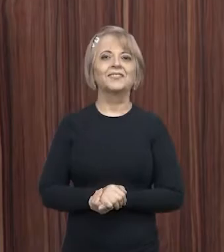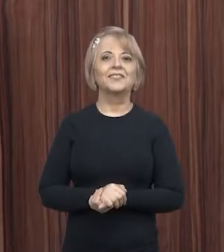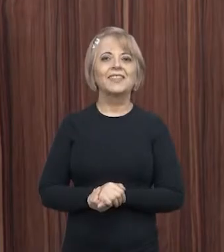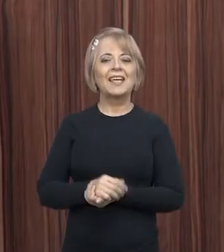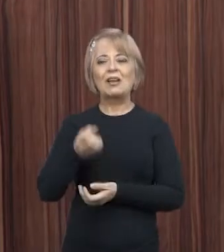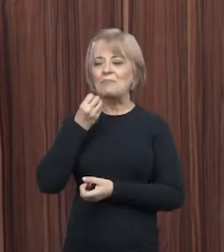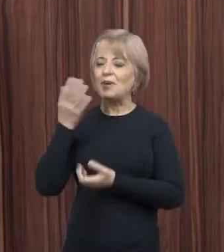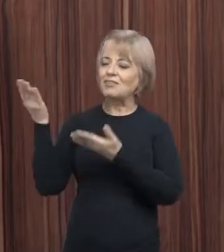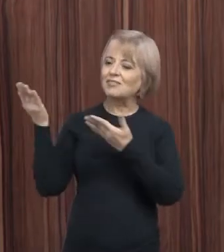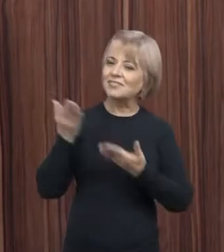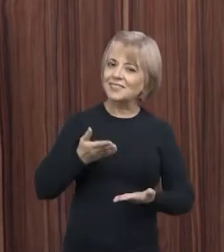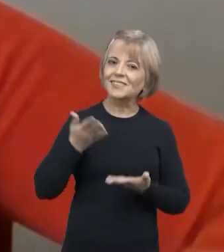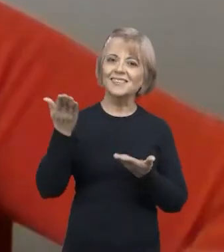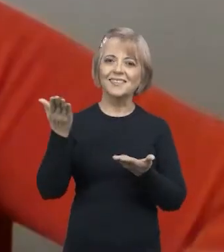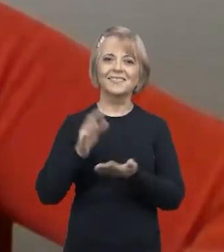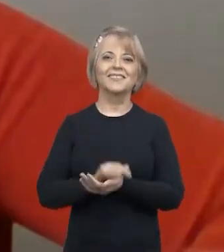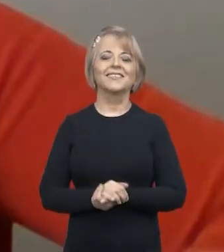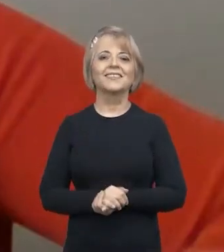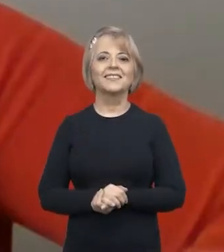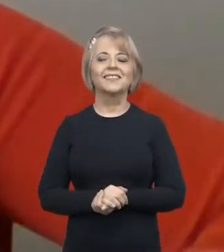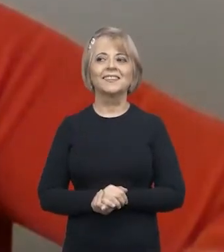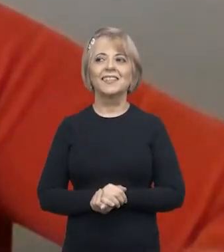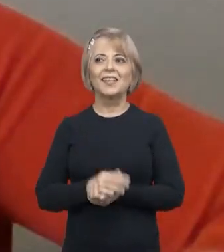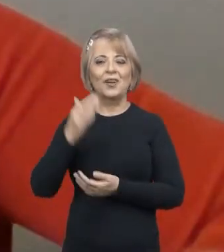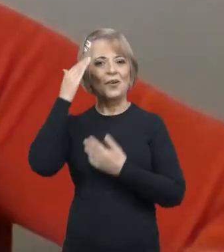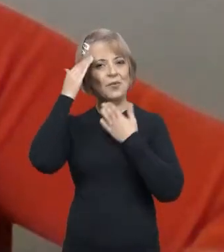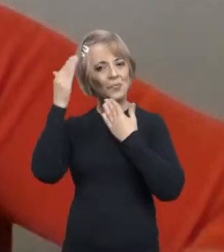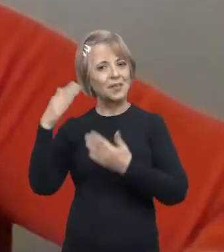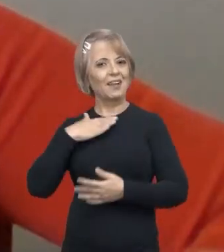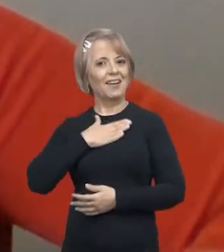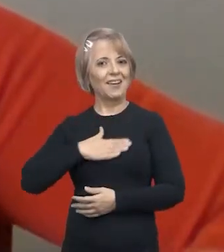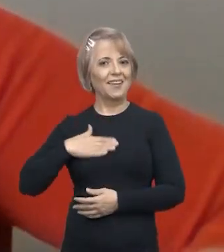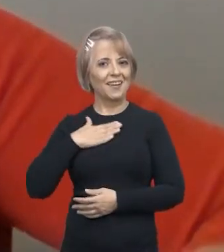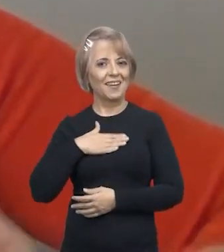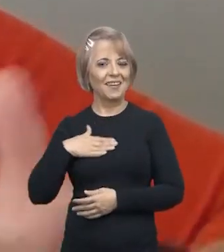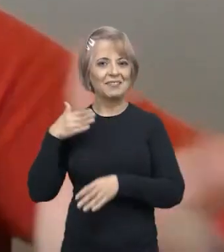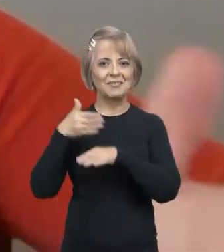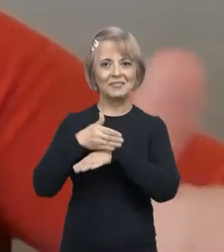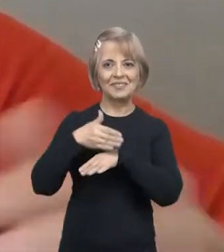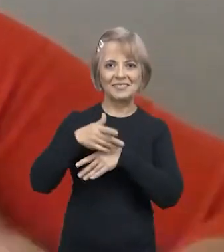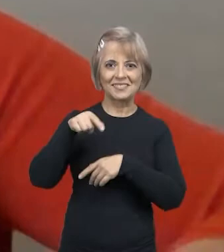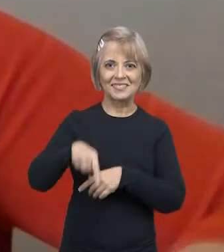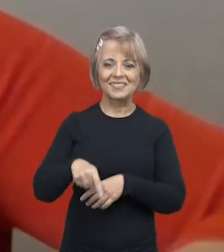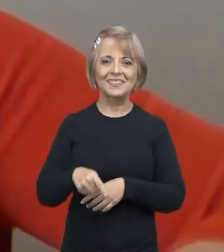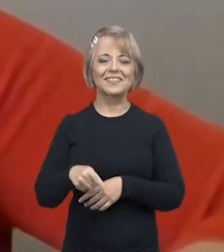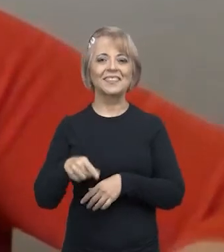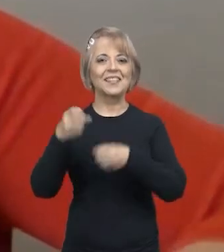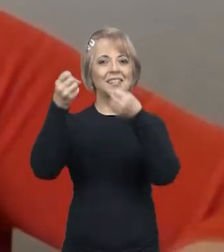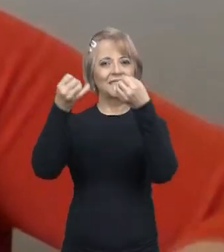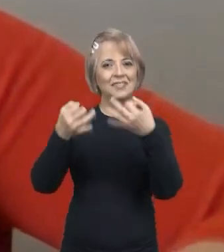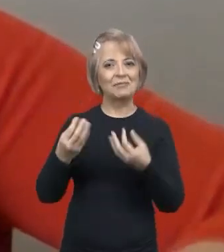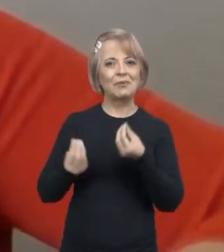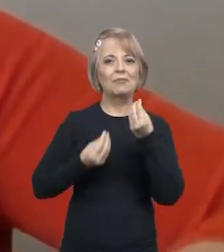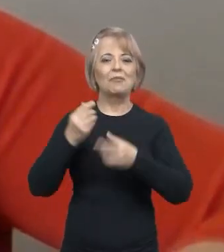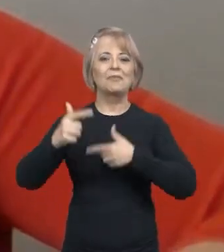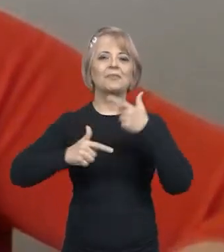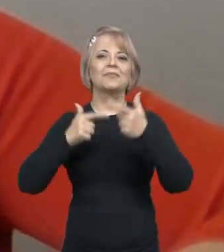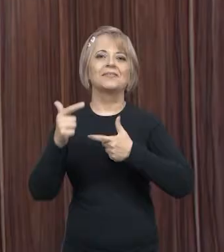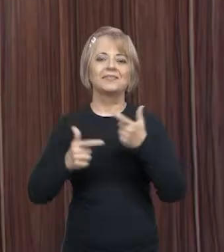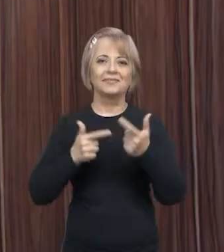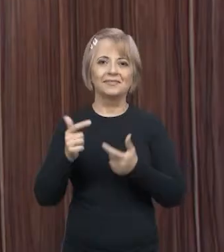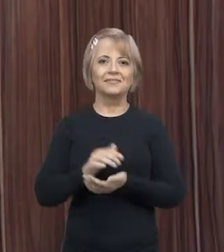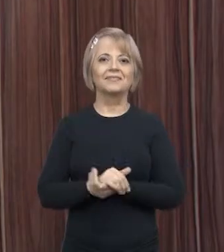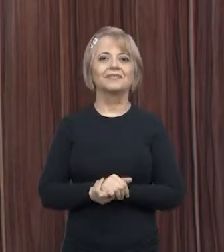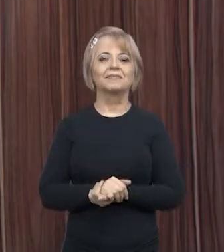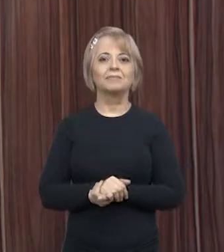muito bem-vinda ao MP Cidadão. Muito obrigada, é uma satisfação estar aqui e poder falar um pouquinho da atuação do Centro de Apoio das Promotorias do Consumidor.